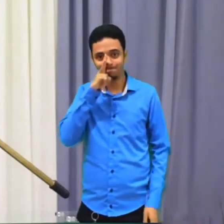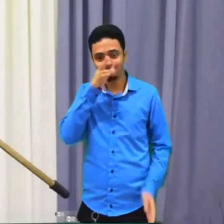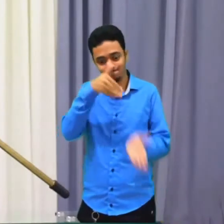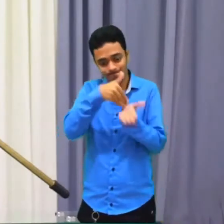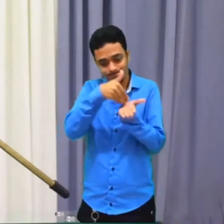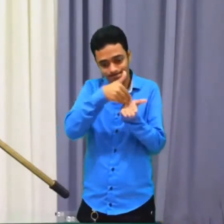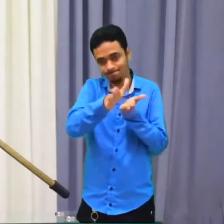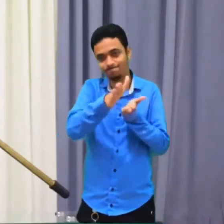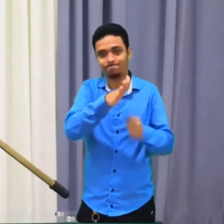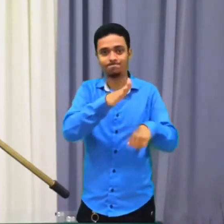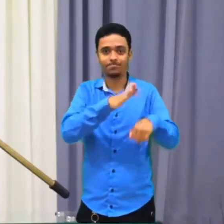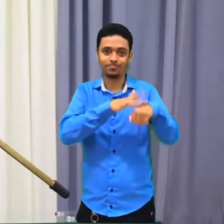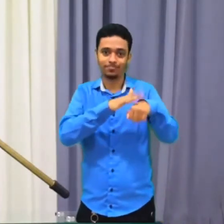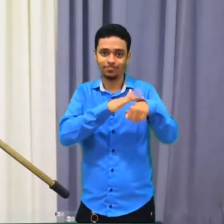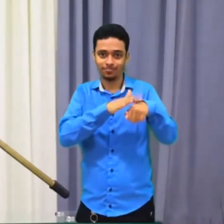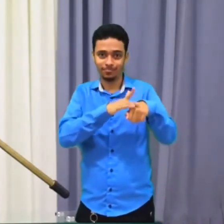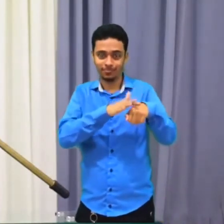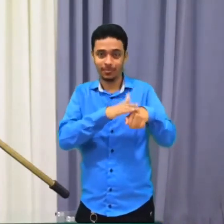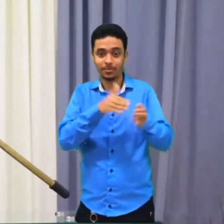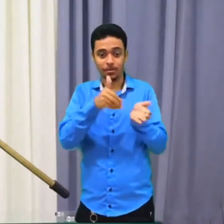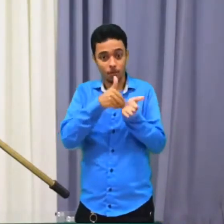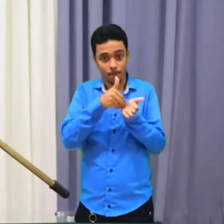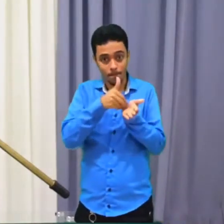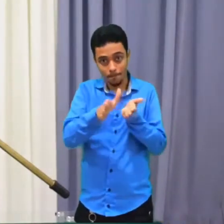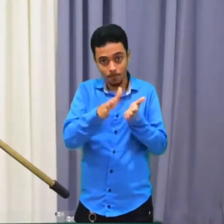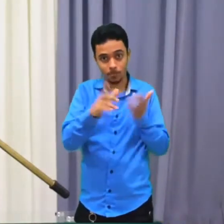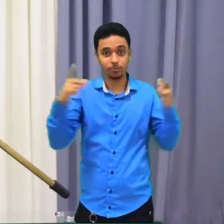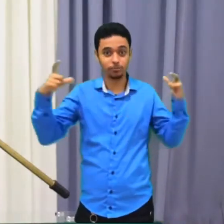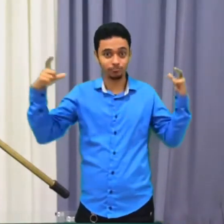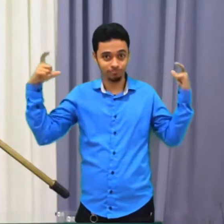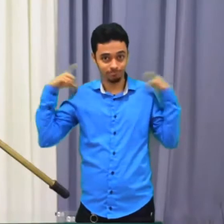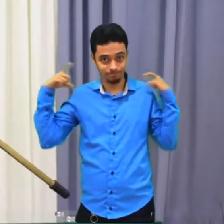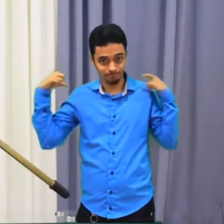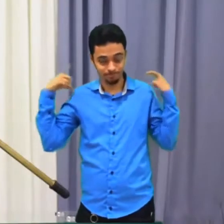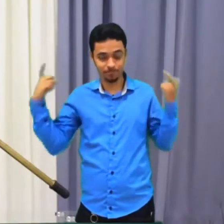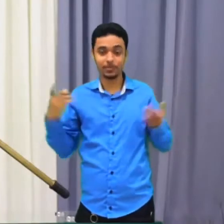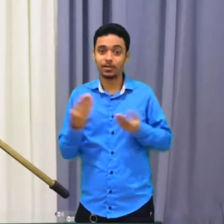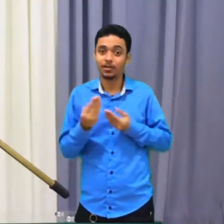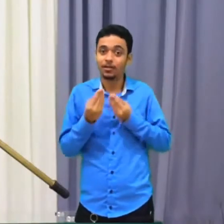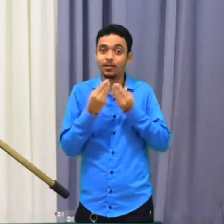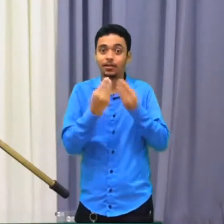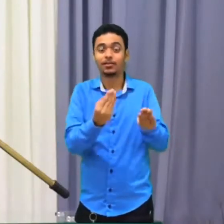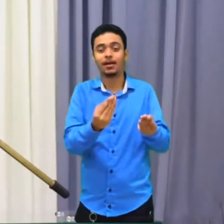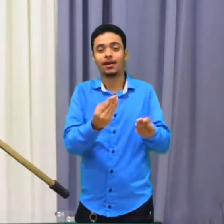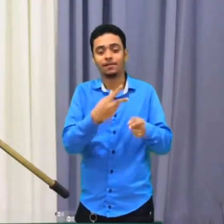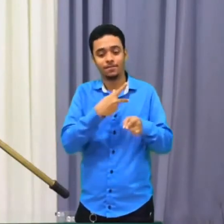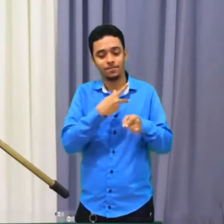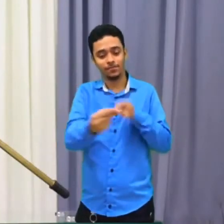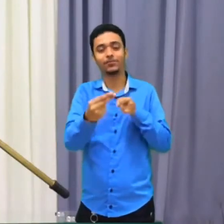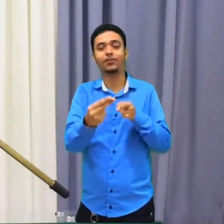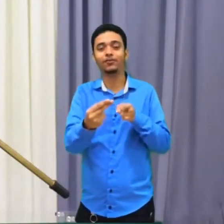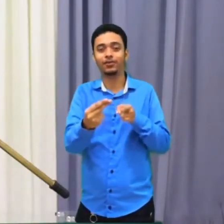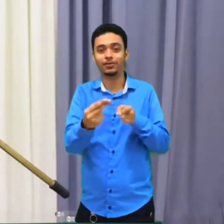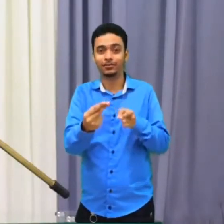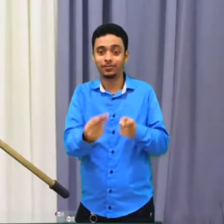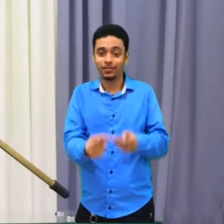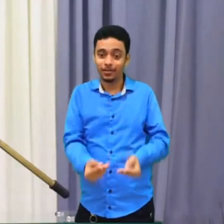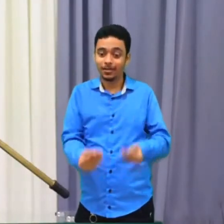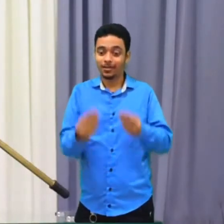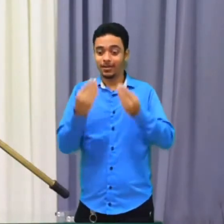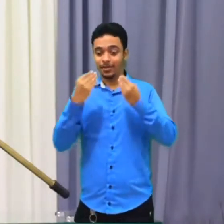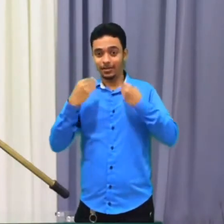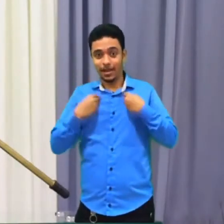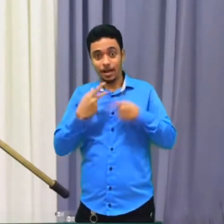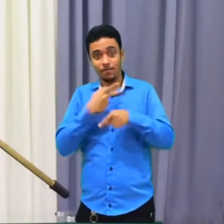expulsar as enfermidades, para expulsar os demônios, para dar vitória, para trazer vitória àquele